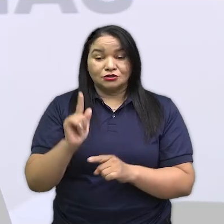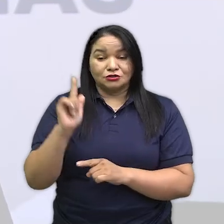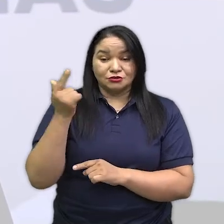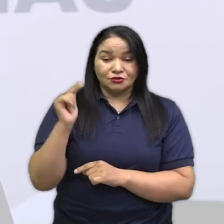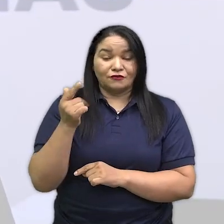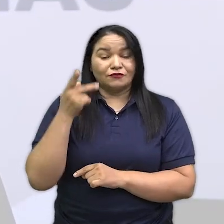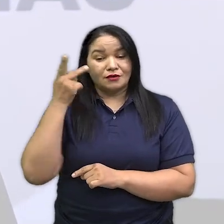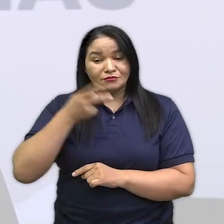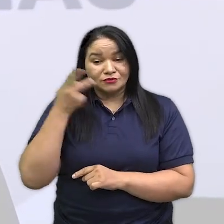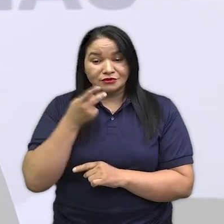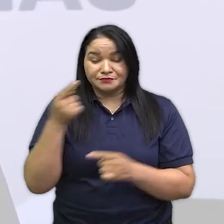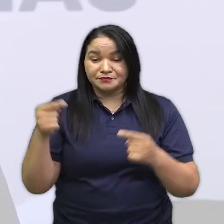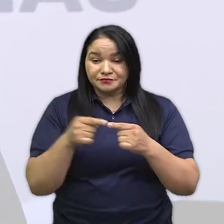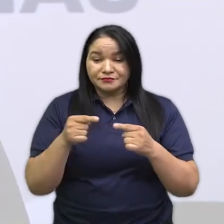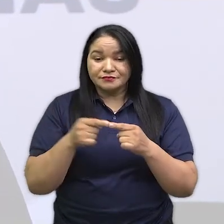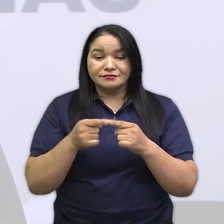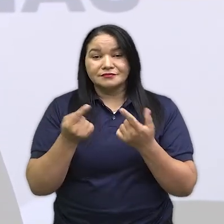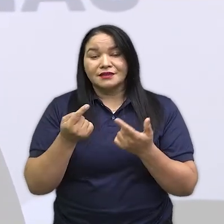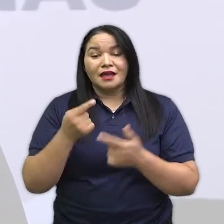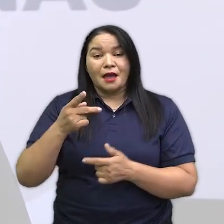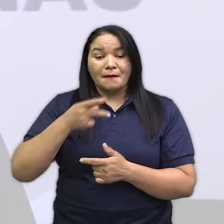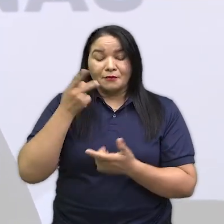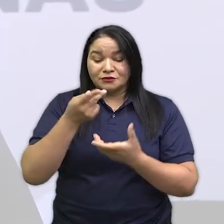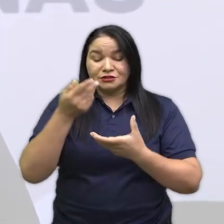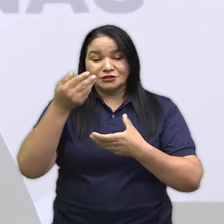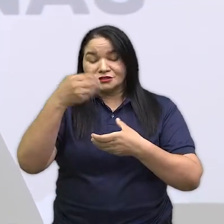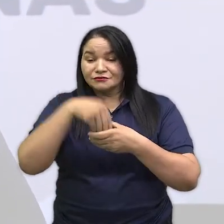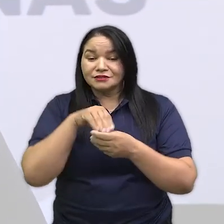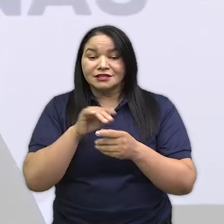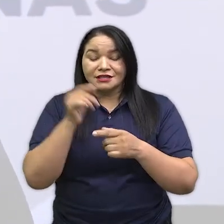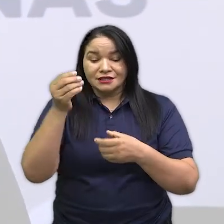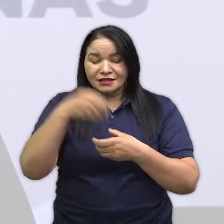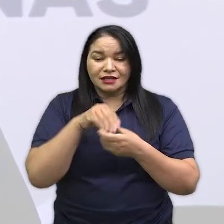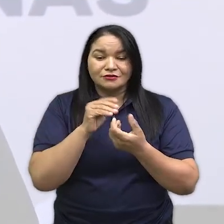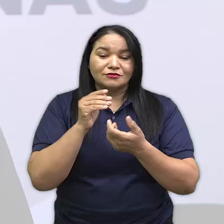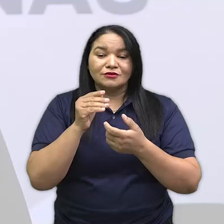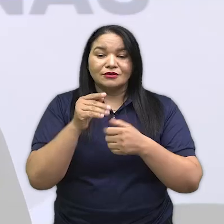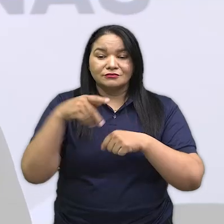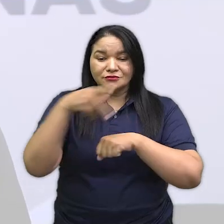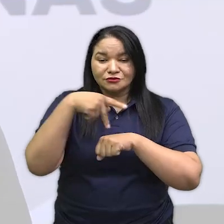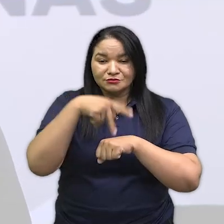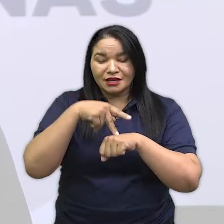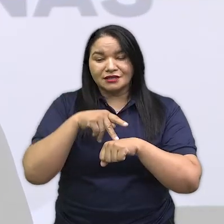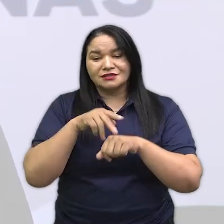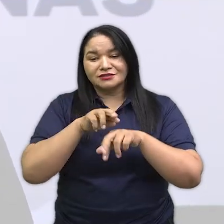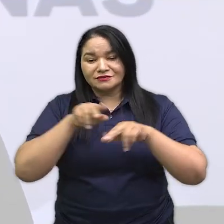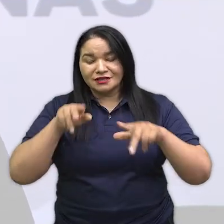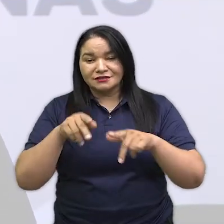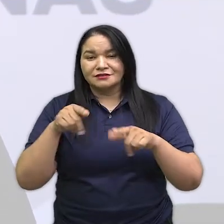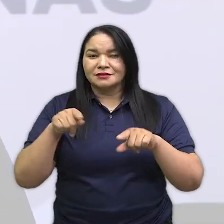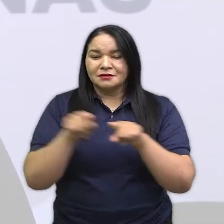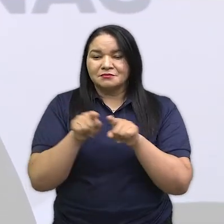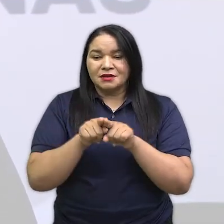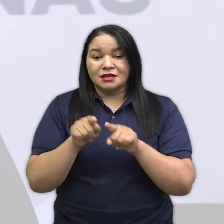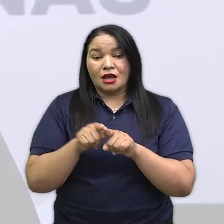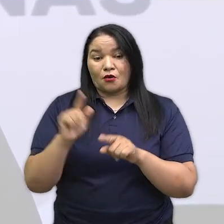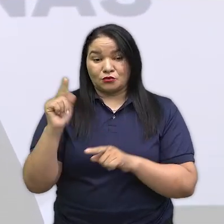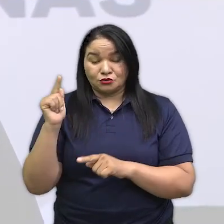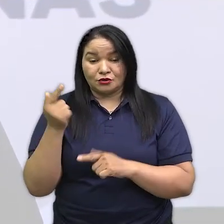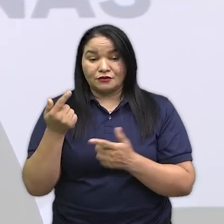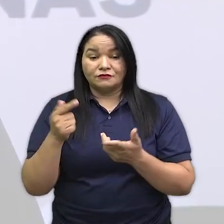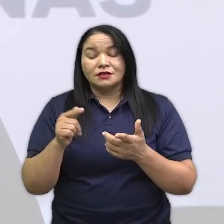geografia política se refere a fazer política dentro do ambiente geográfico, enquanto a geopolítica se refere mais ao